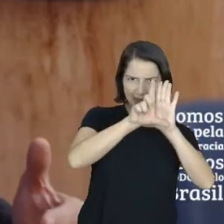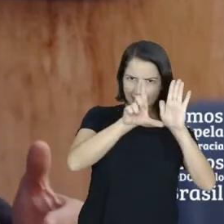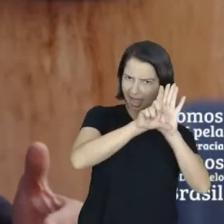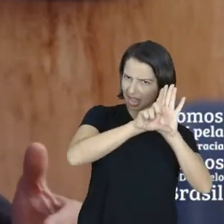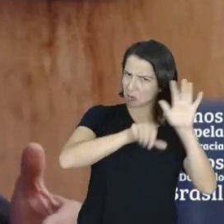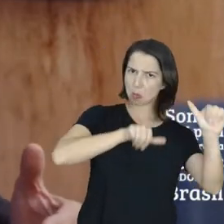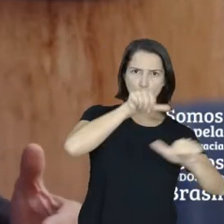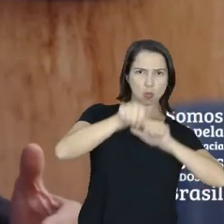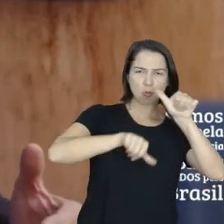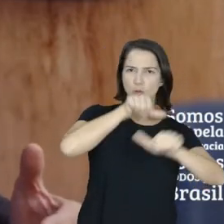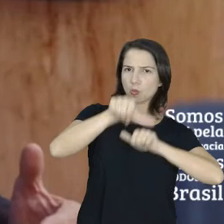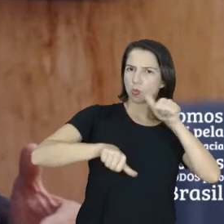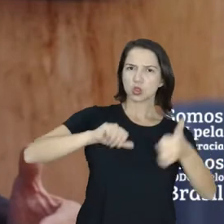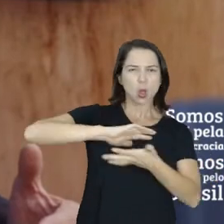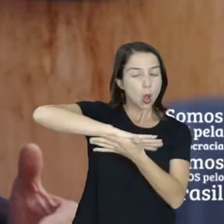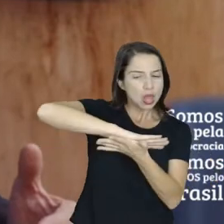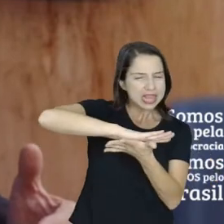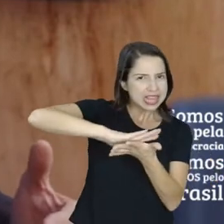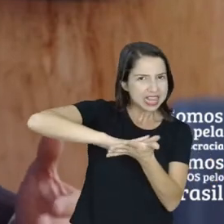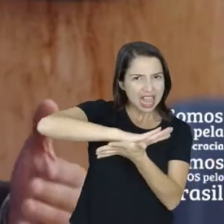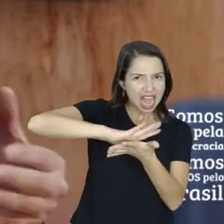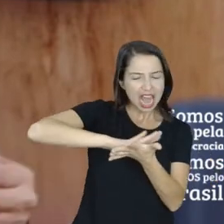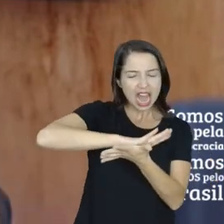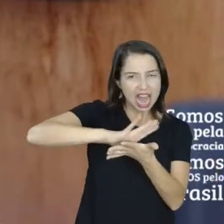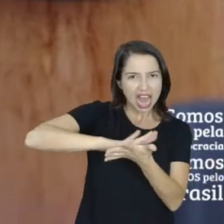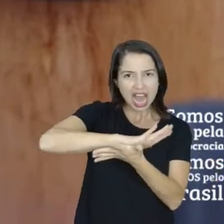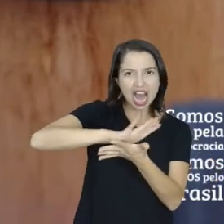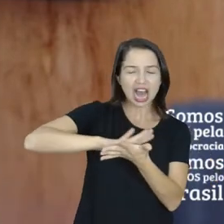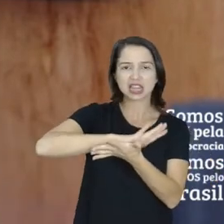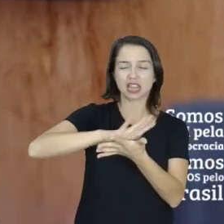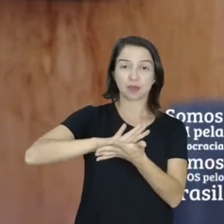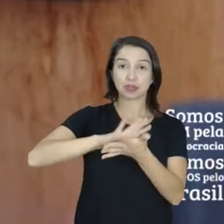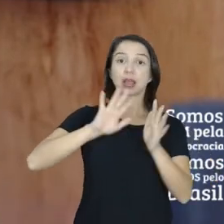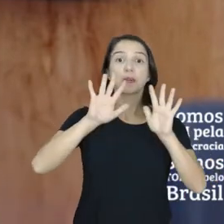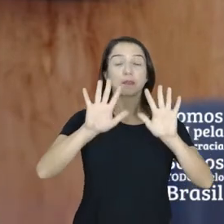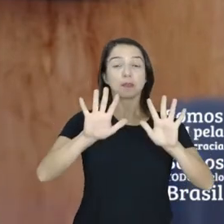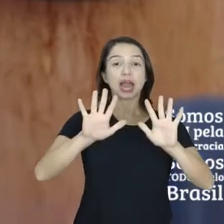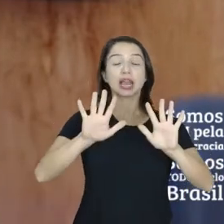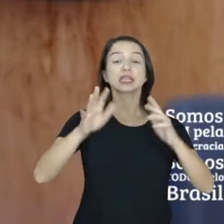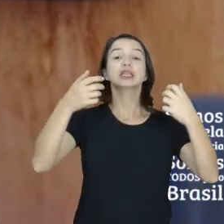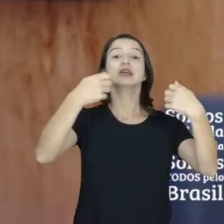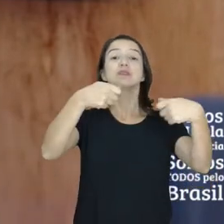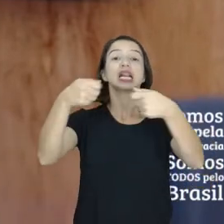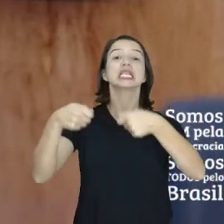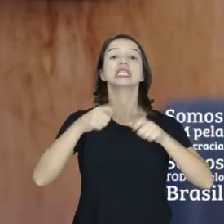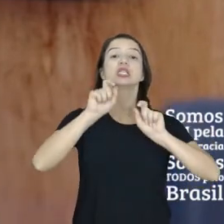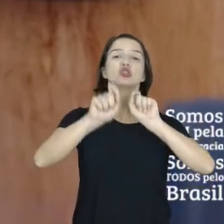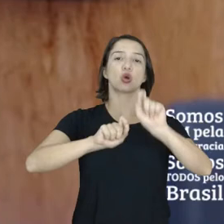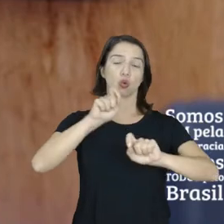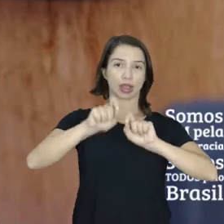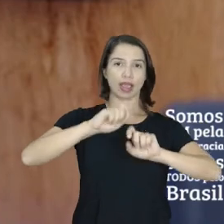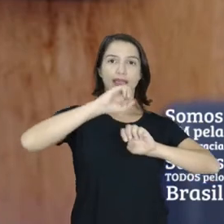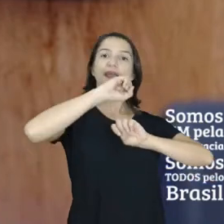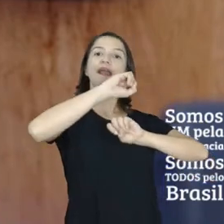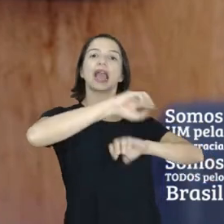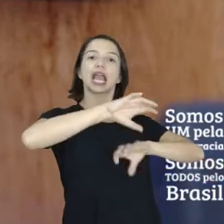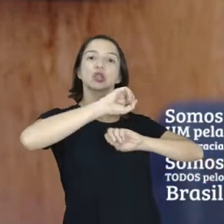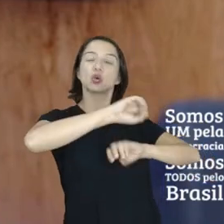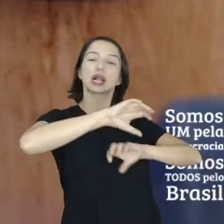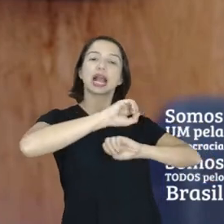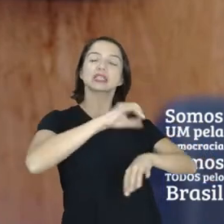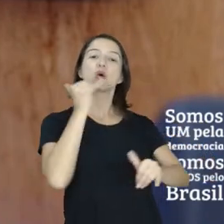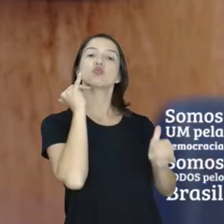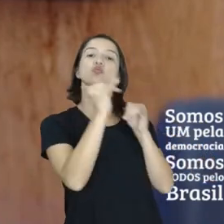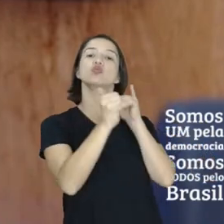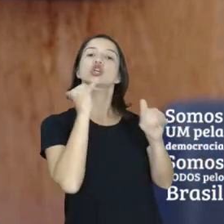terem educação, informação, até para não ter gravidez indesejada. Uma menina com 16